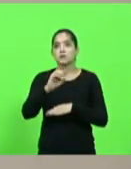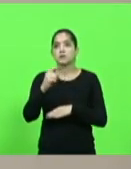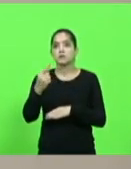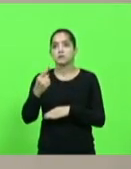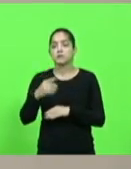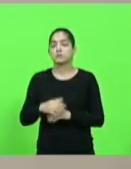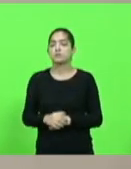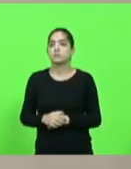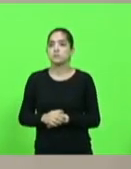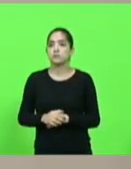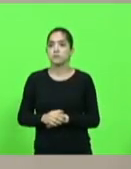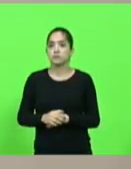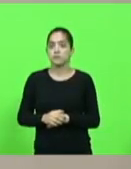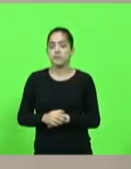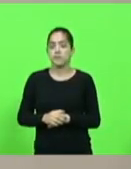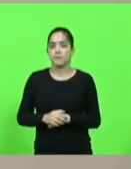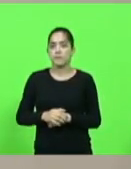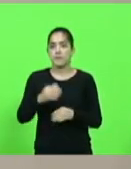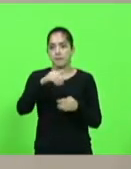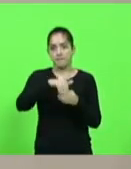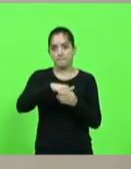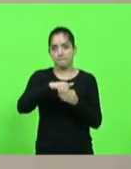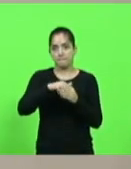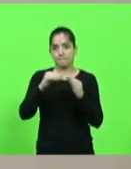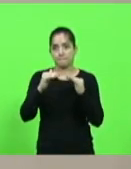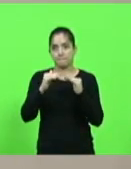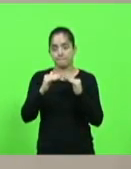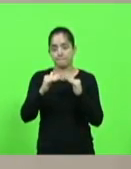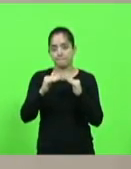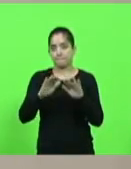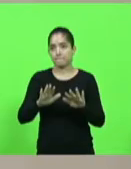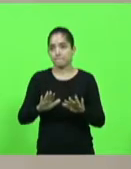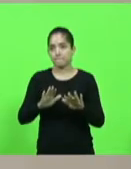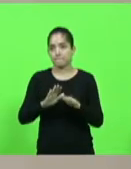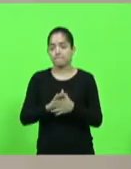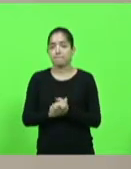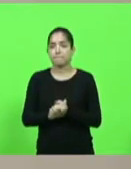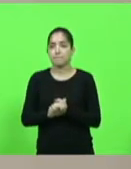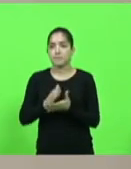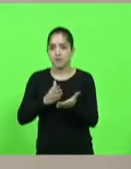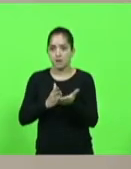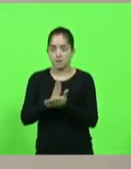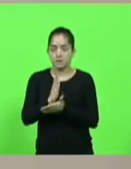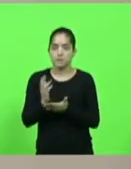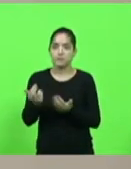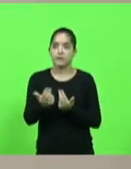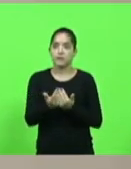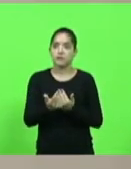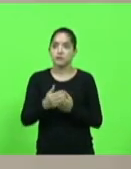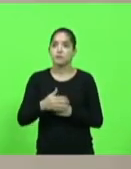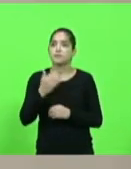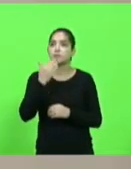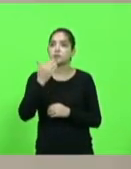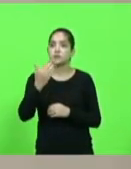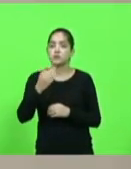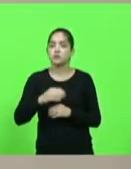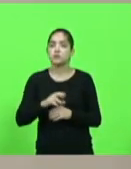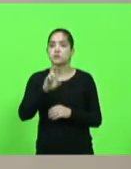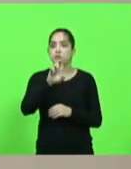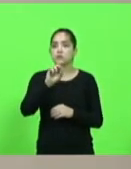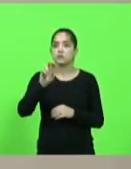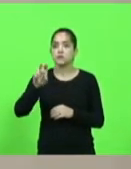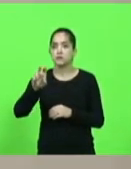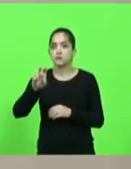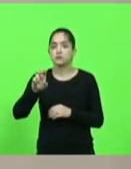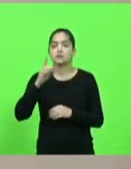Não havendo quem queira discutir em votação, deputados que aprovam, permaneçam como se encontra. Aprovado por unanimidade. Pedido de informação 505, autor,